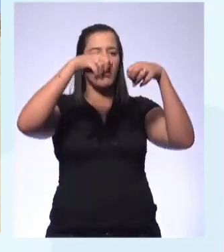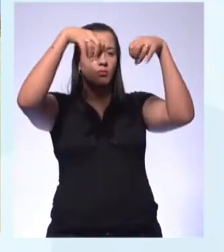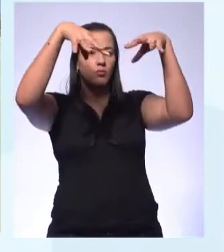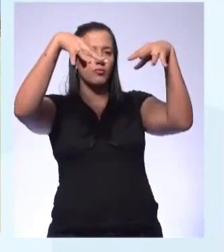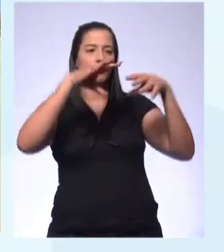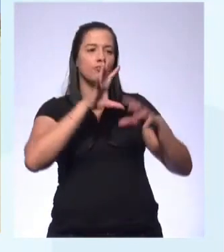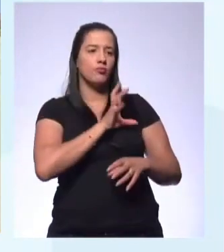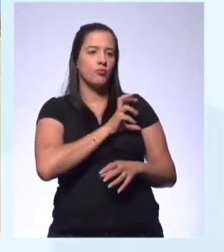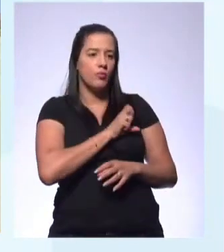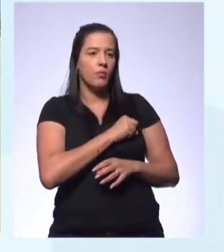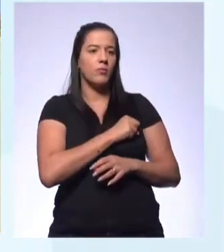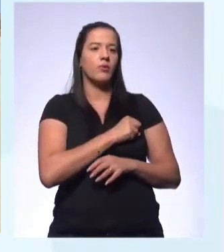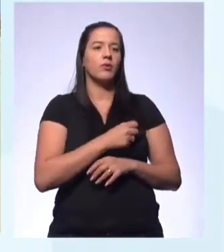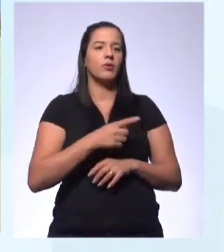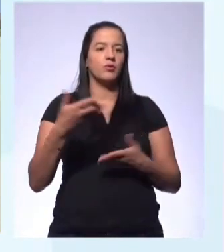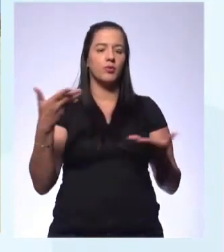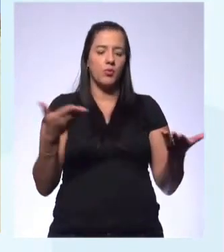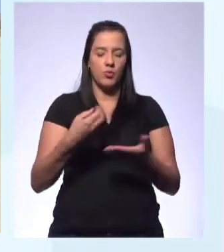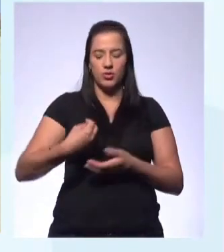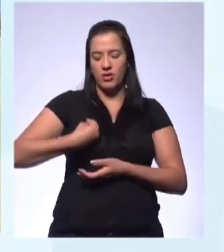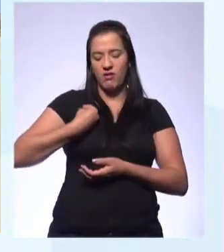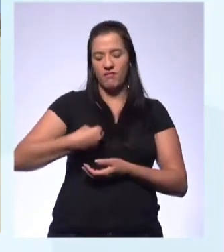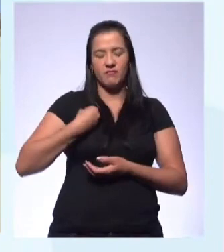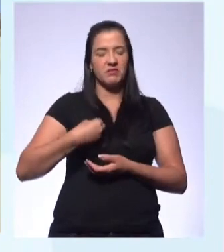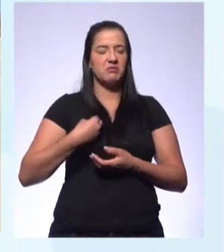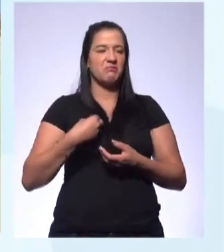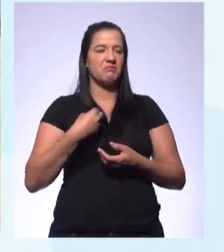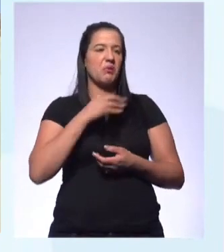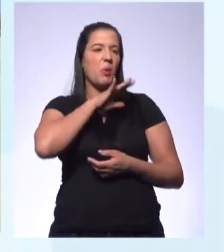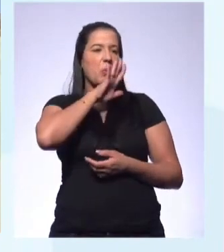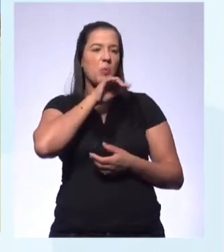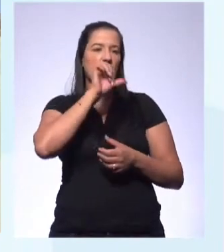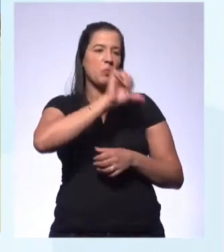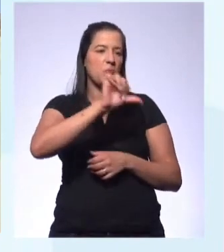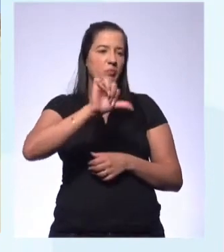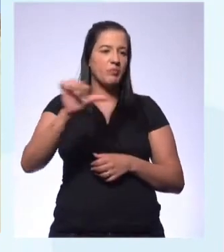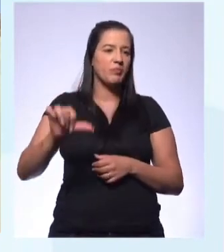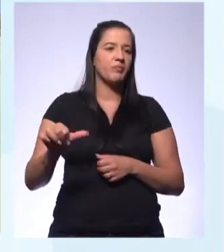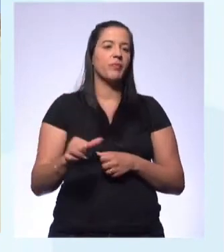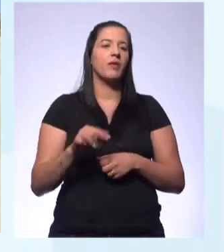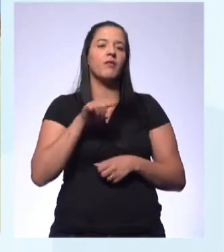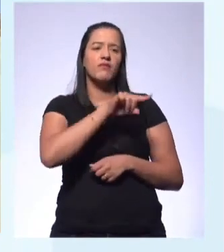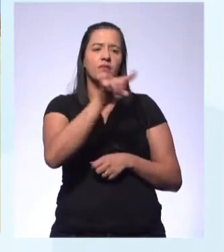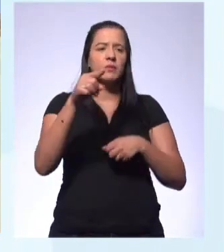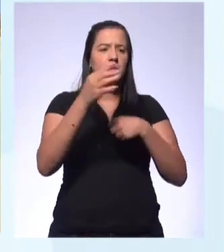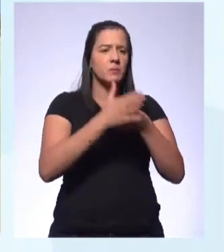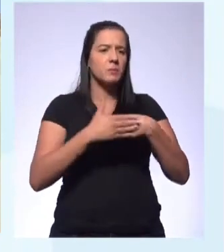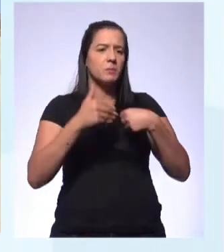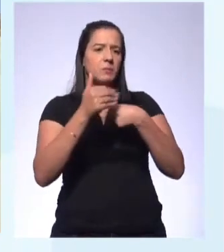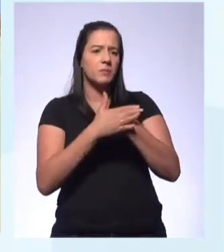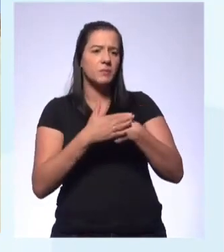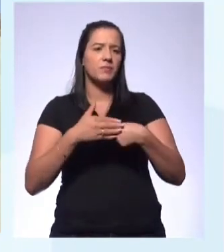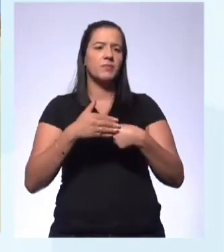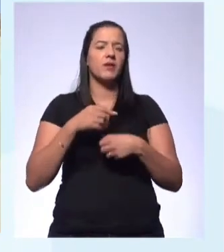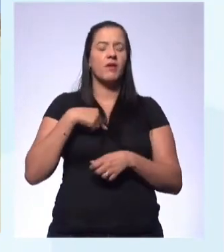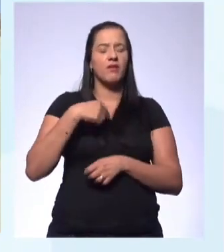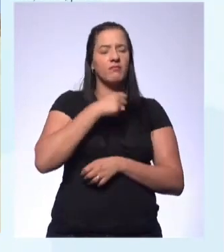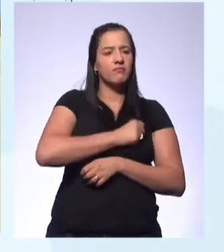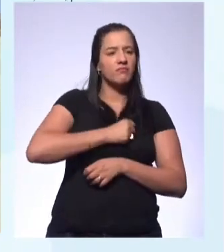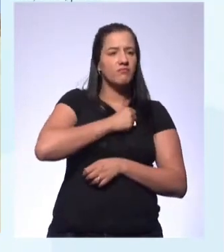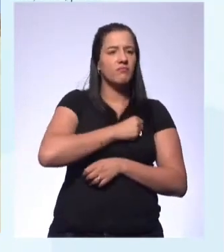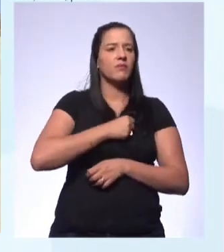me deixasse sem vida no horror. Ó, alma da tempestade amansa, não me leves a saudade e